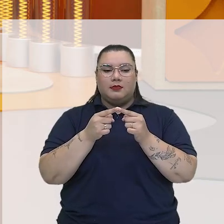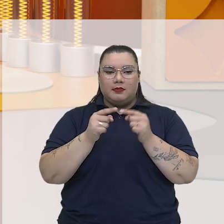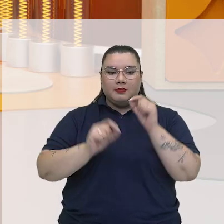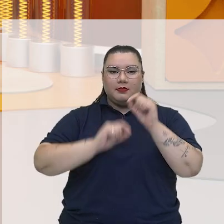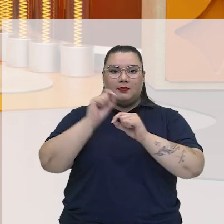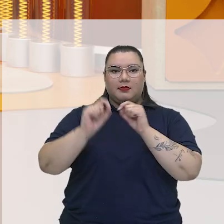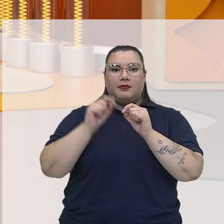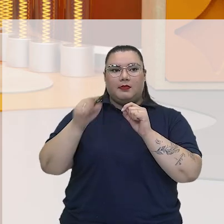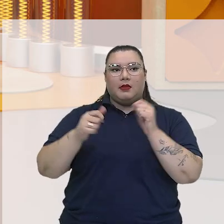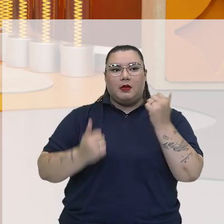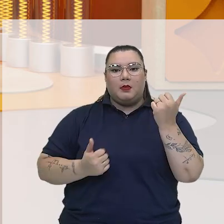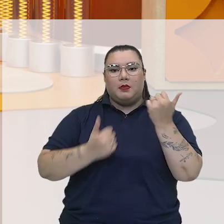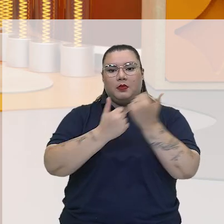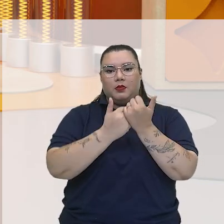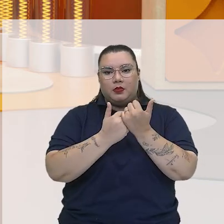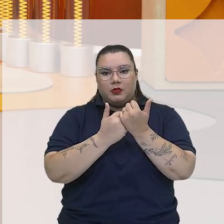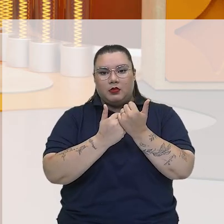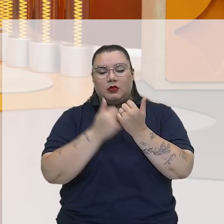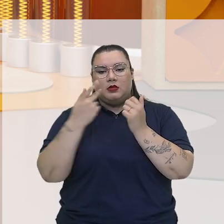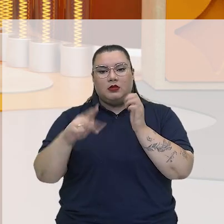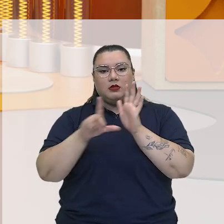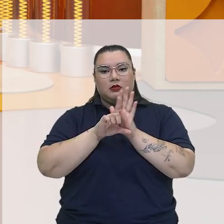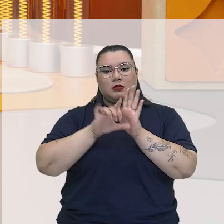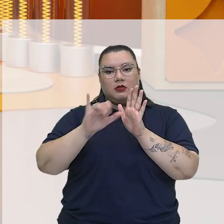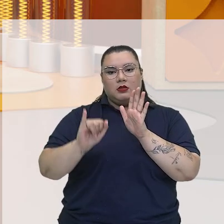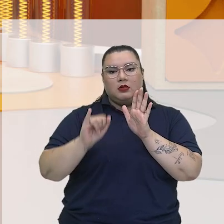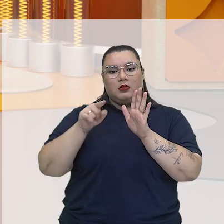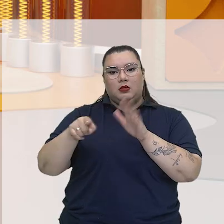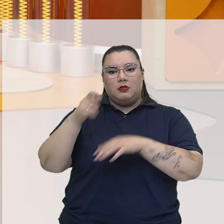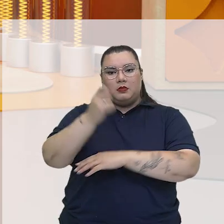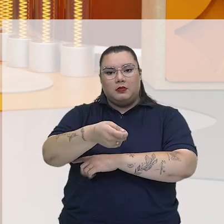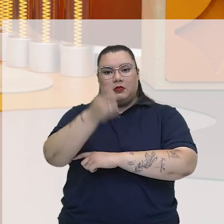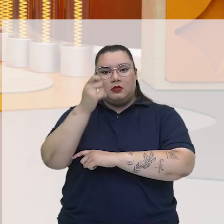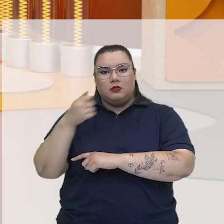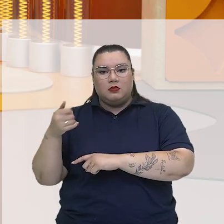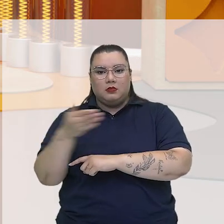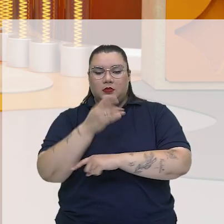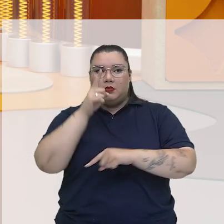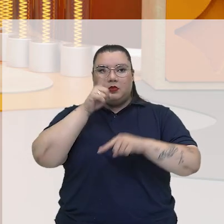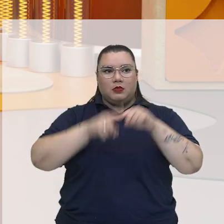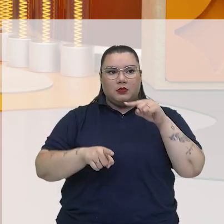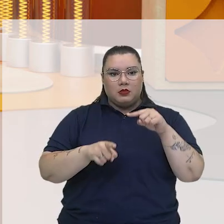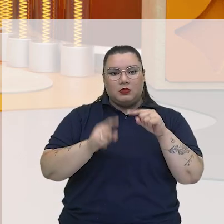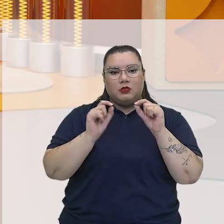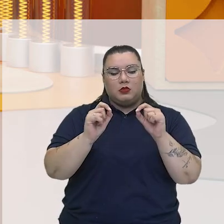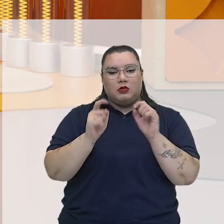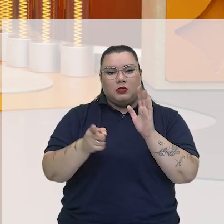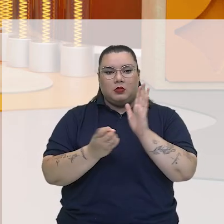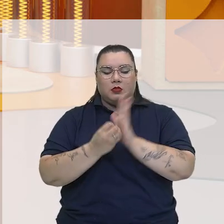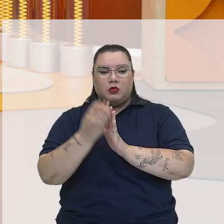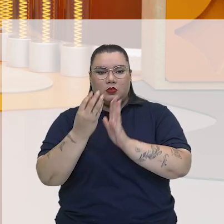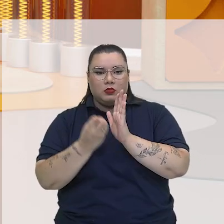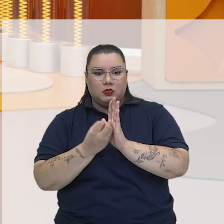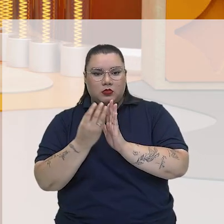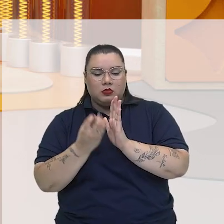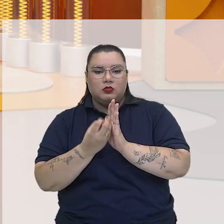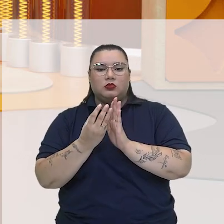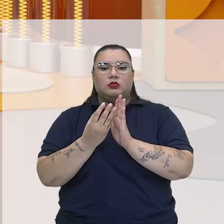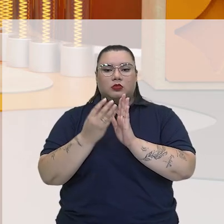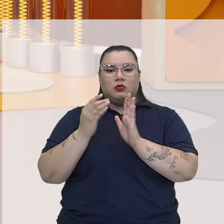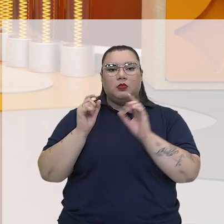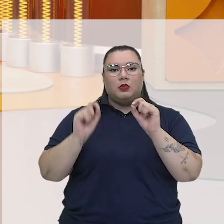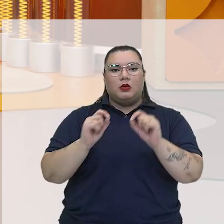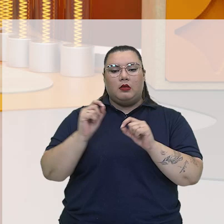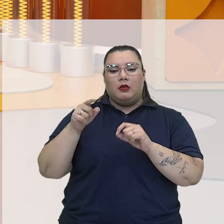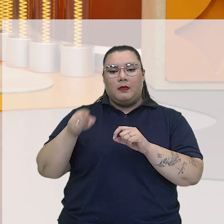por causa dessa lei. Os pescadores eles ficam proibidos durante esse período de reprodução de retirar determinadas